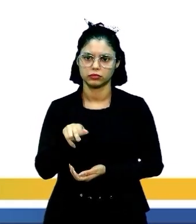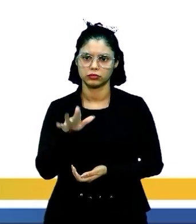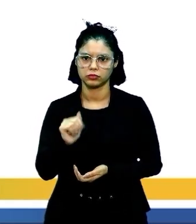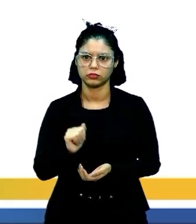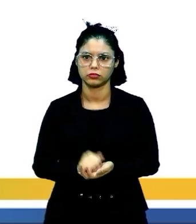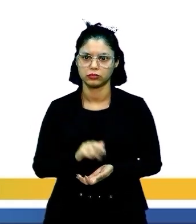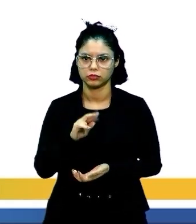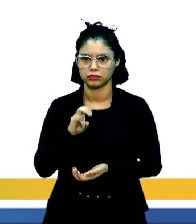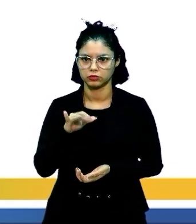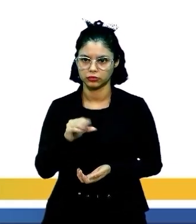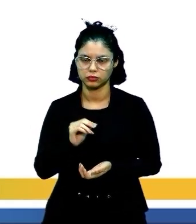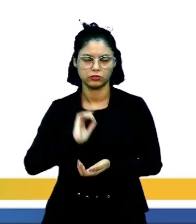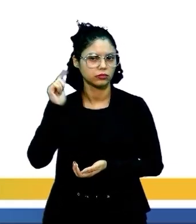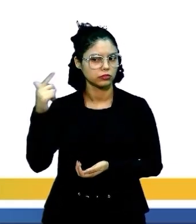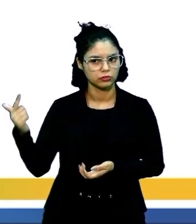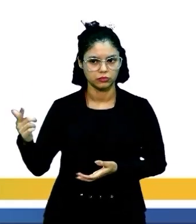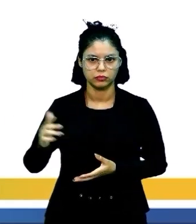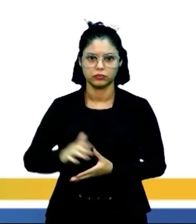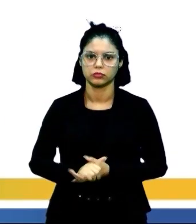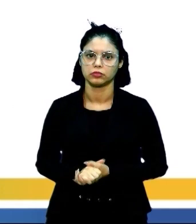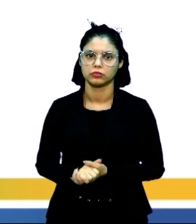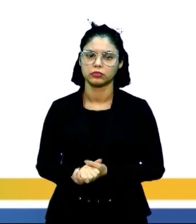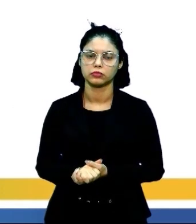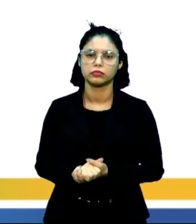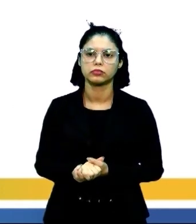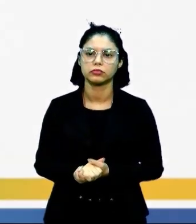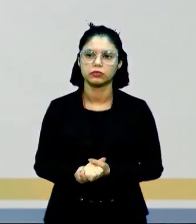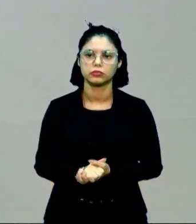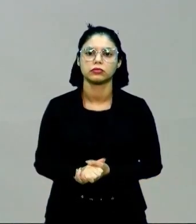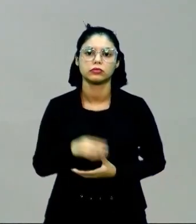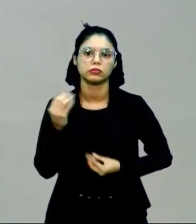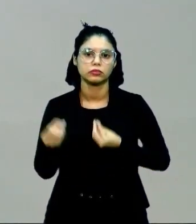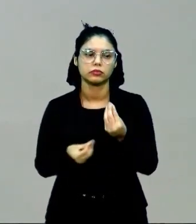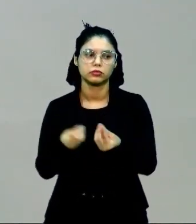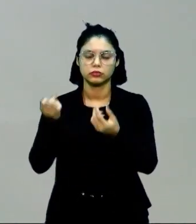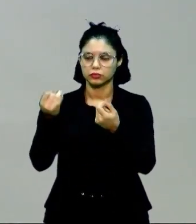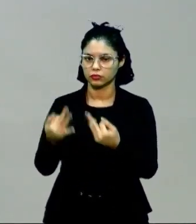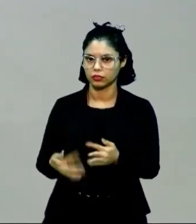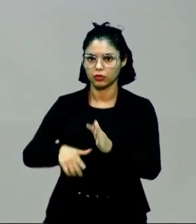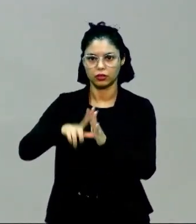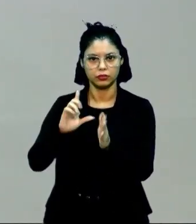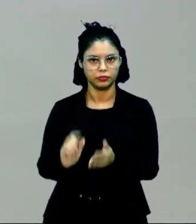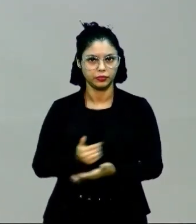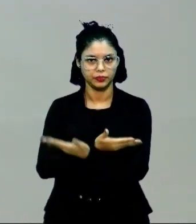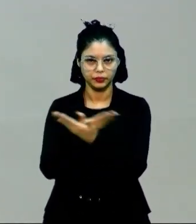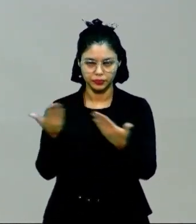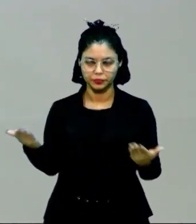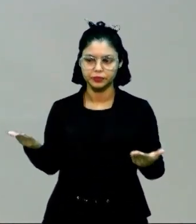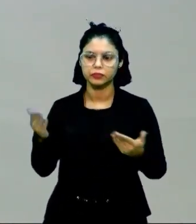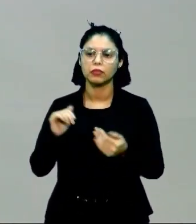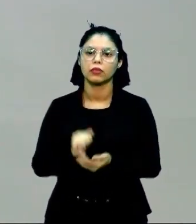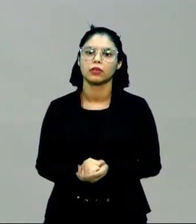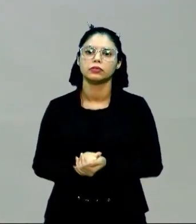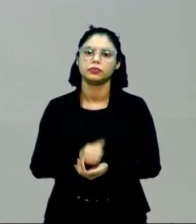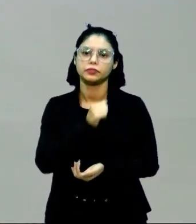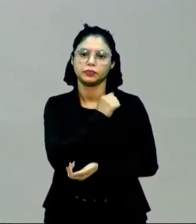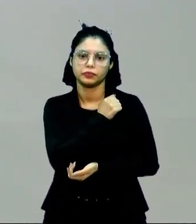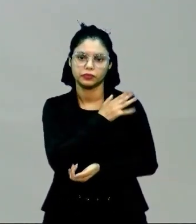de arara, o arigó, entre outros. Conforme eu mencionei anteriormente para vocês,